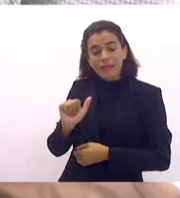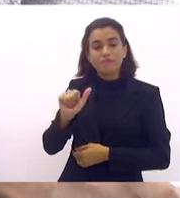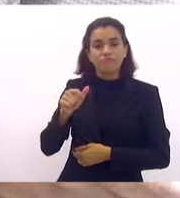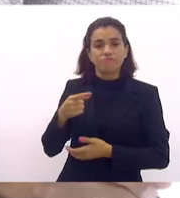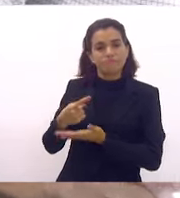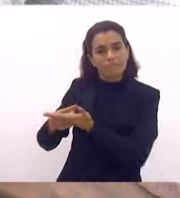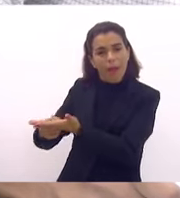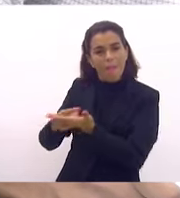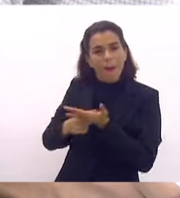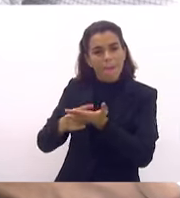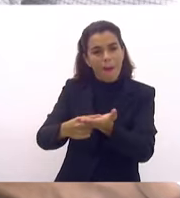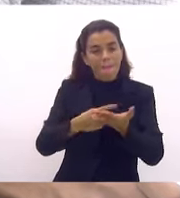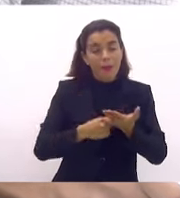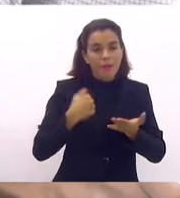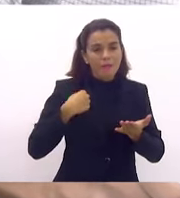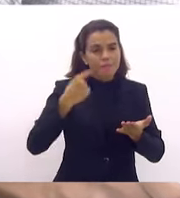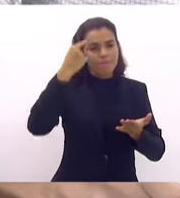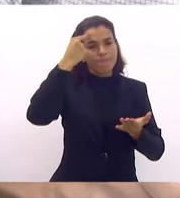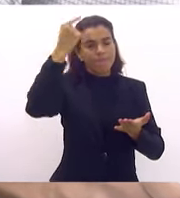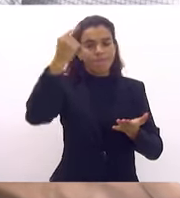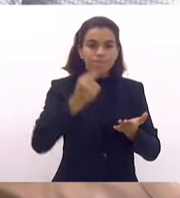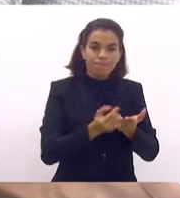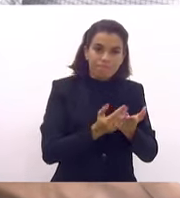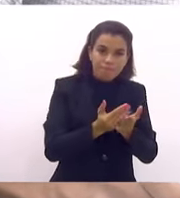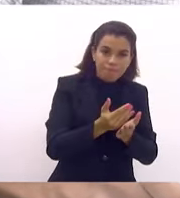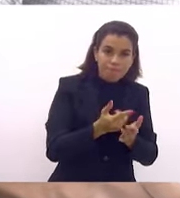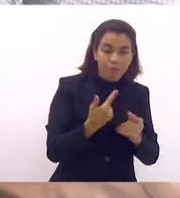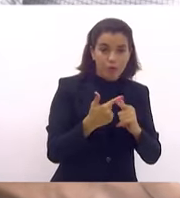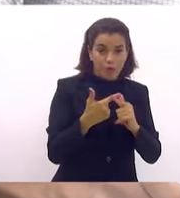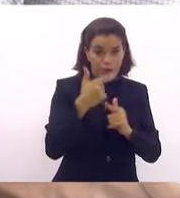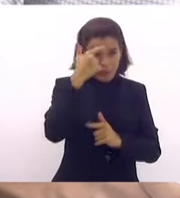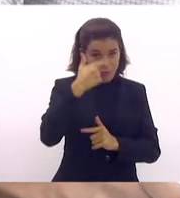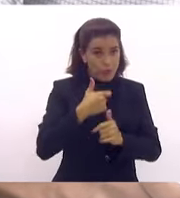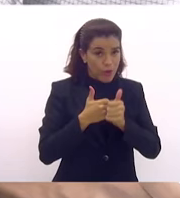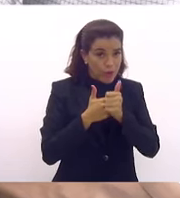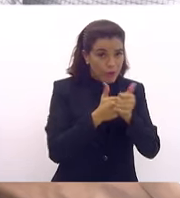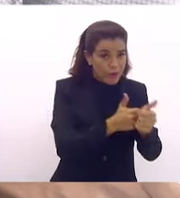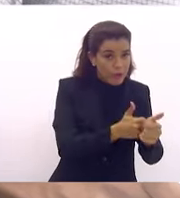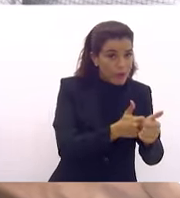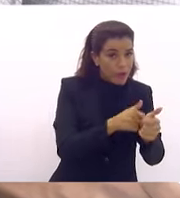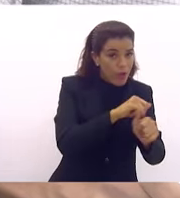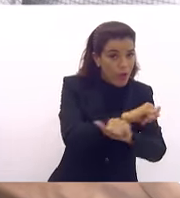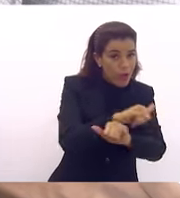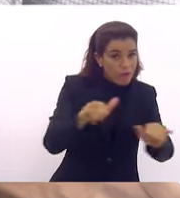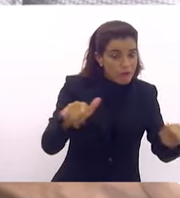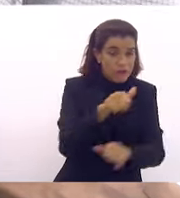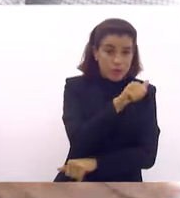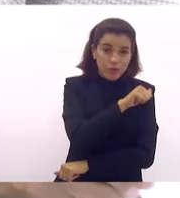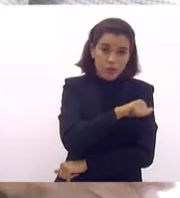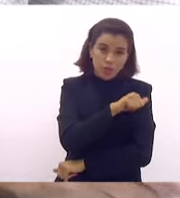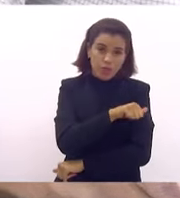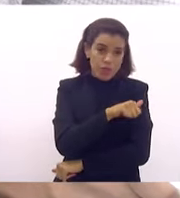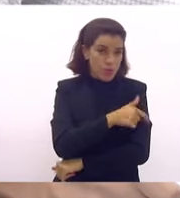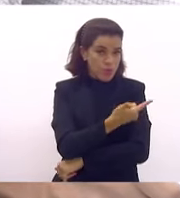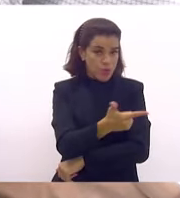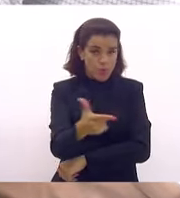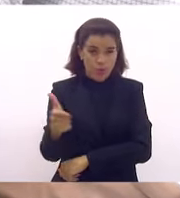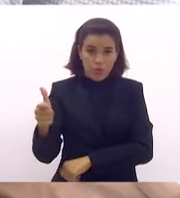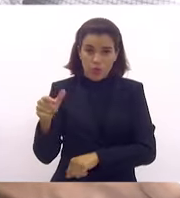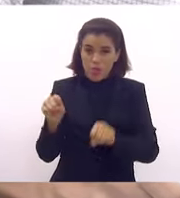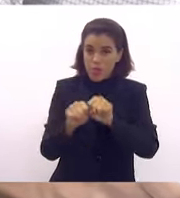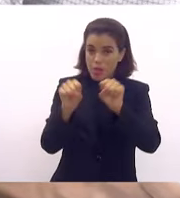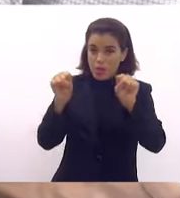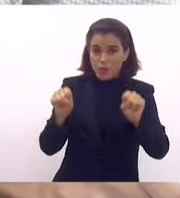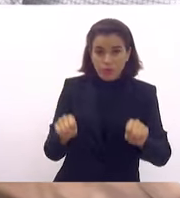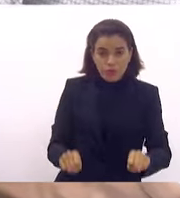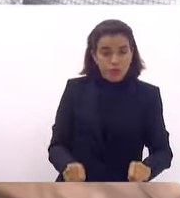ideia inicial, estou acompanhando isso, lembrando que o Rio de Janeiro é o único estado que não tem ainda um sistema estadual de